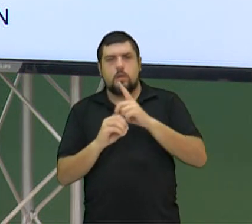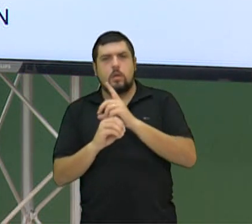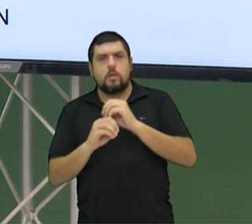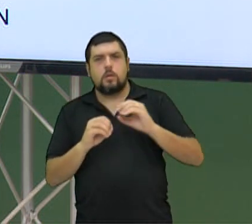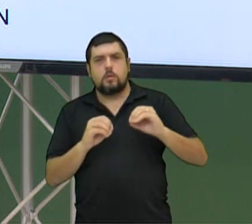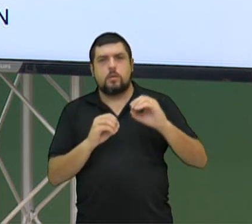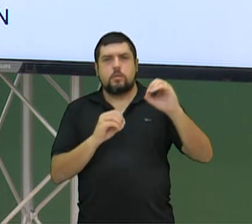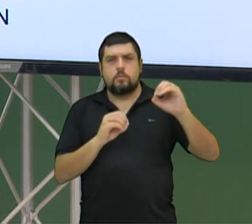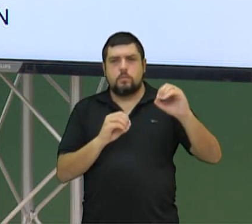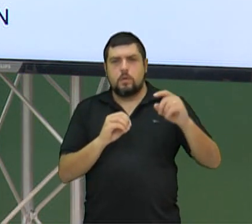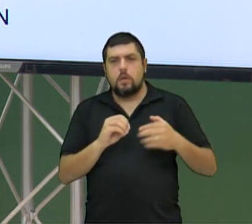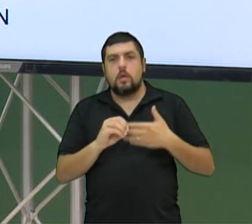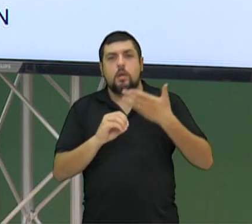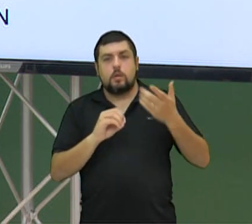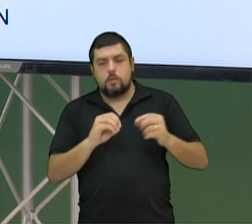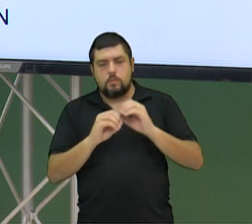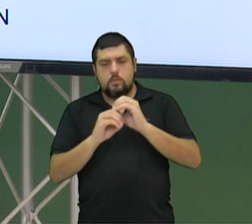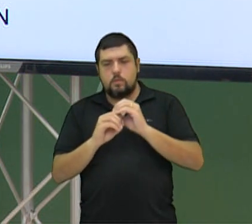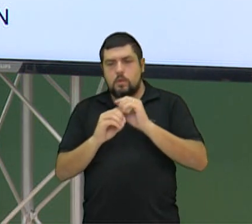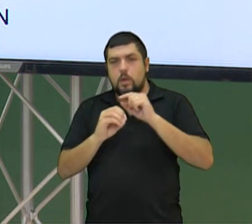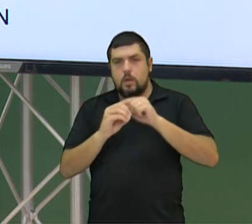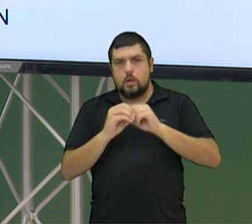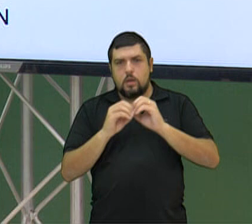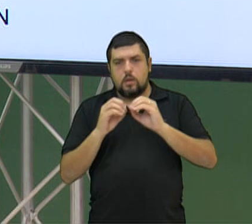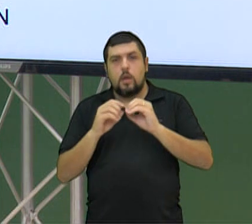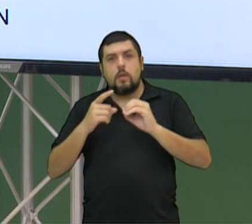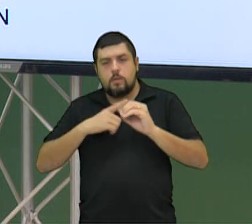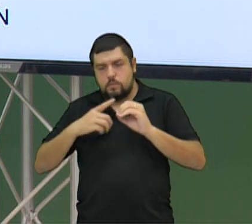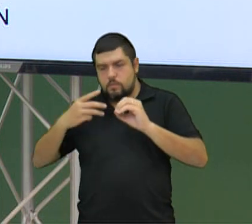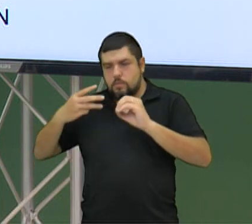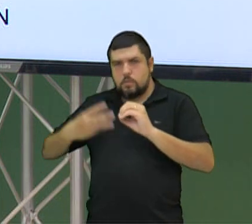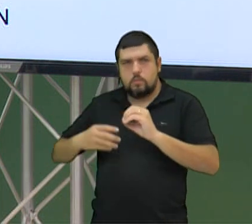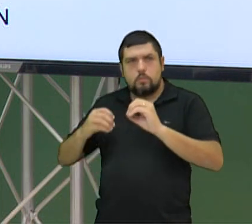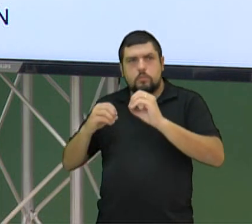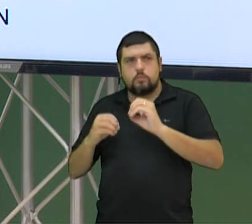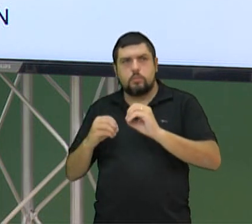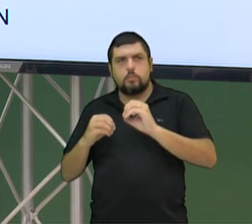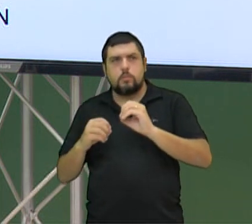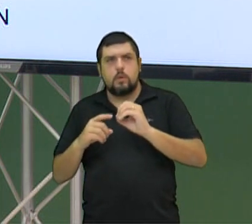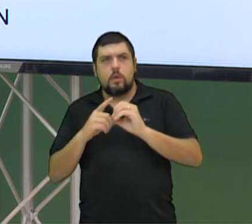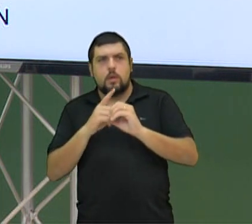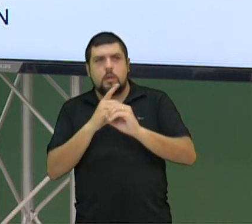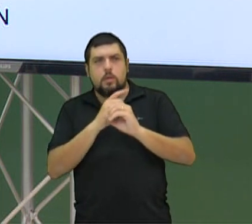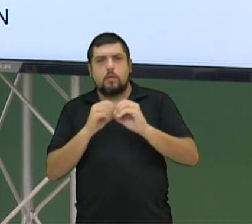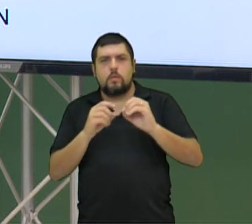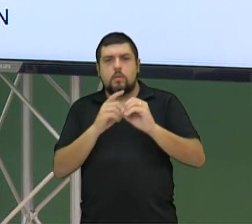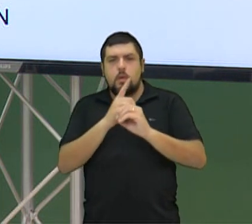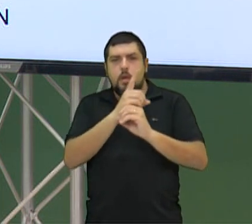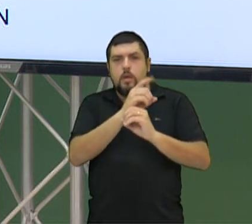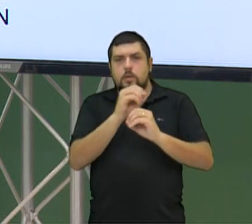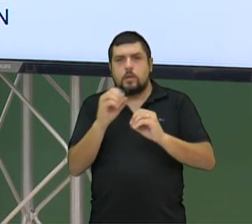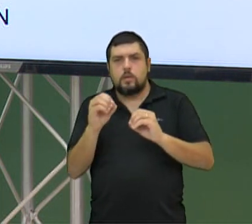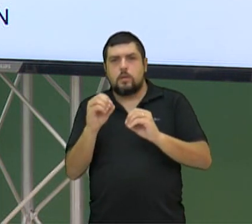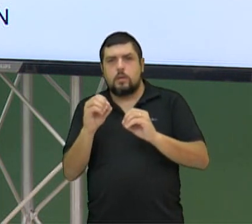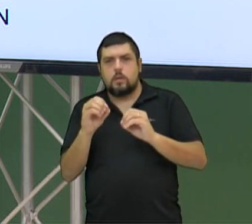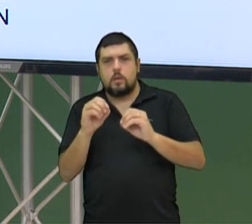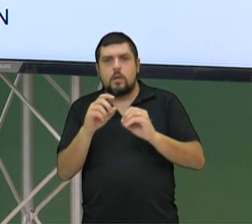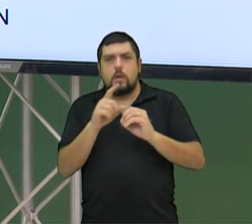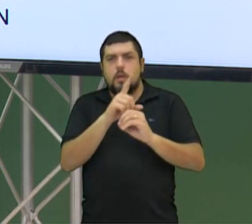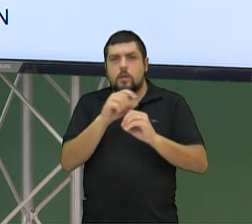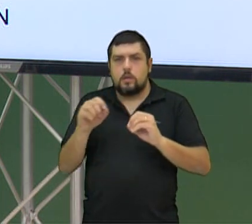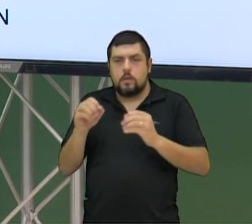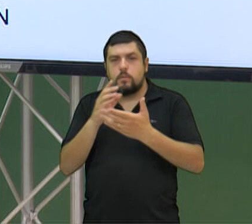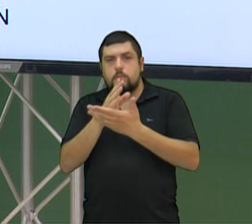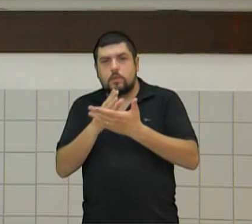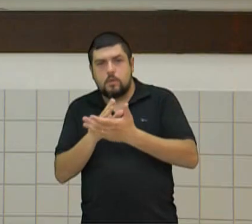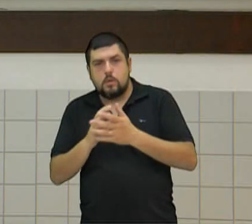é como se fosse uma corda dupla aqui, ok? Então, você vai ter aqui, nesse caso, o 100 dividido por 2, 50,